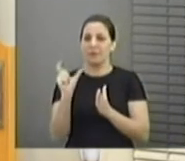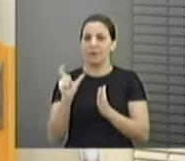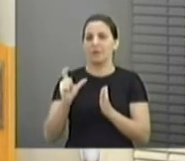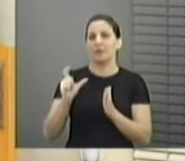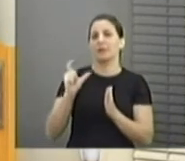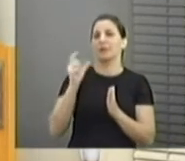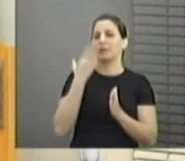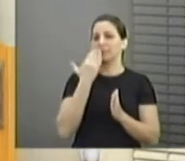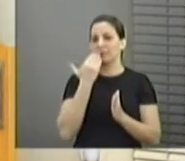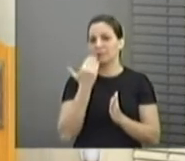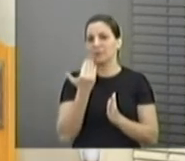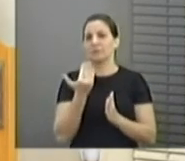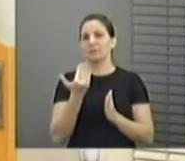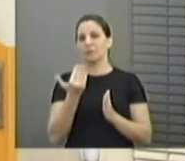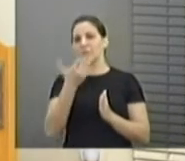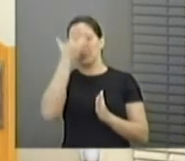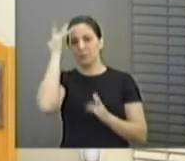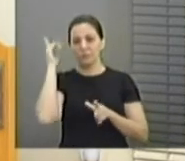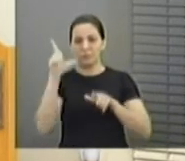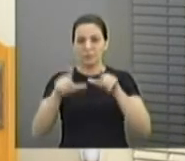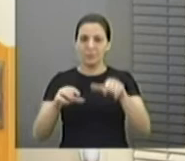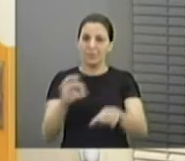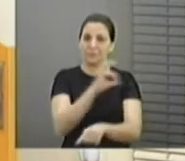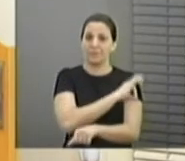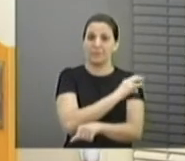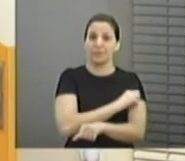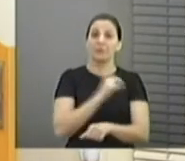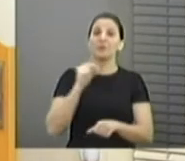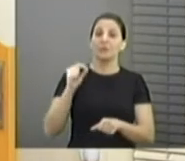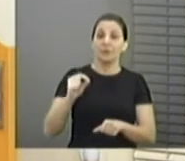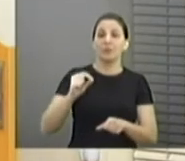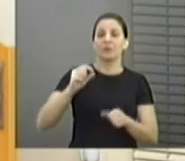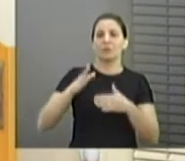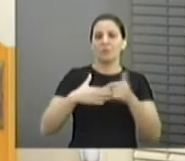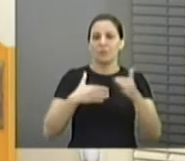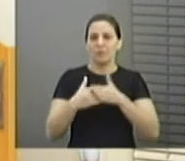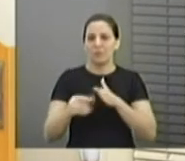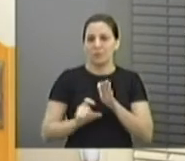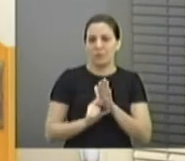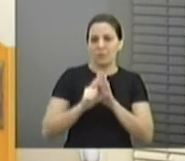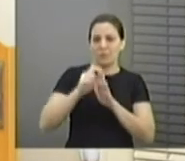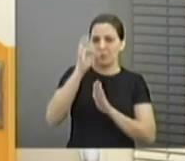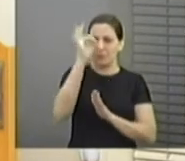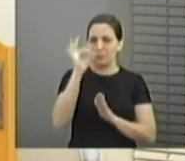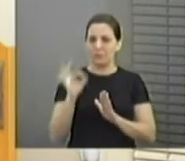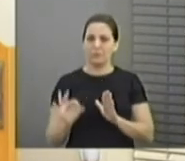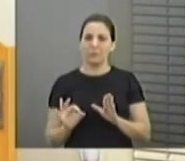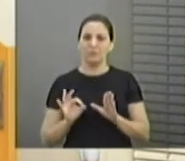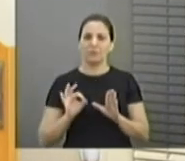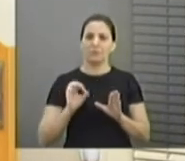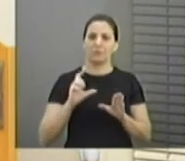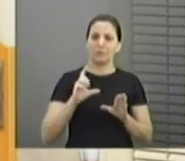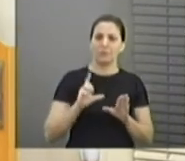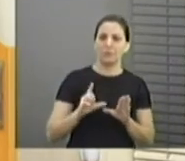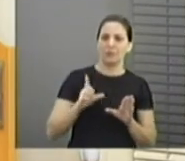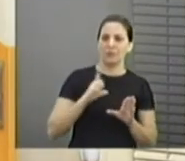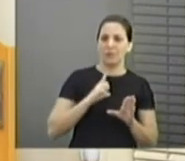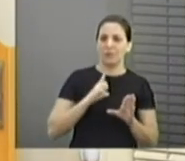dos funcionários da prefeitura. Sob pena de qualquer aumento percentual que se dê no salário